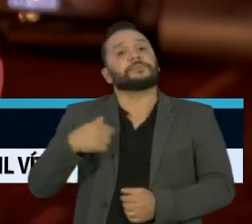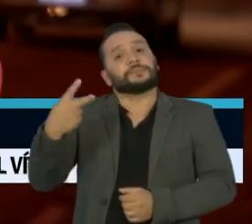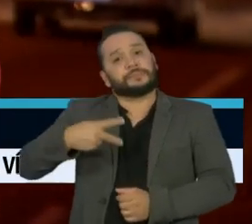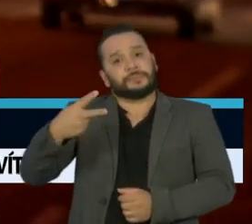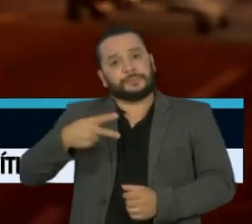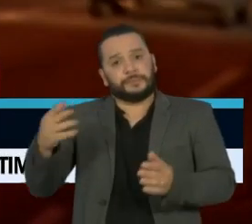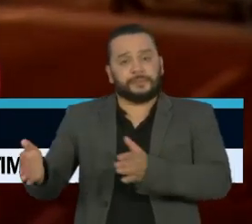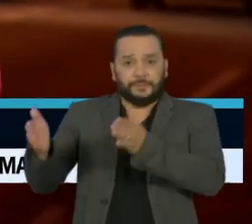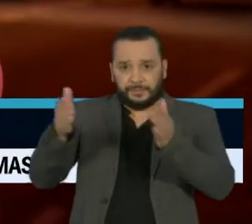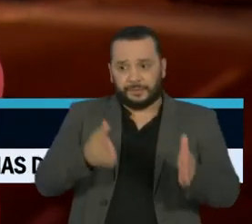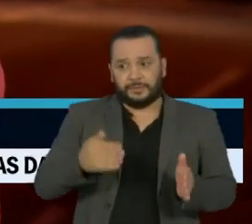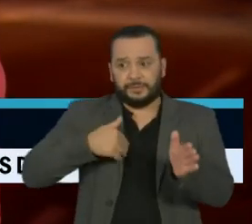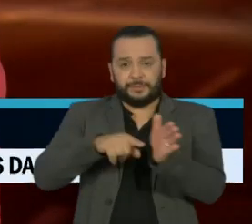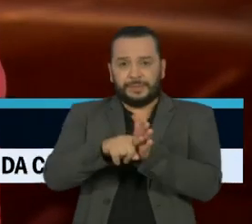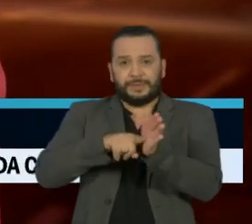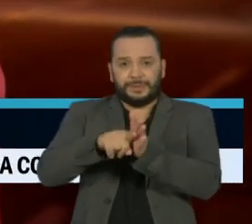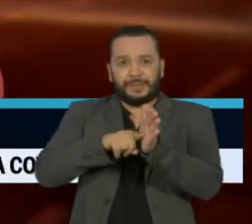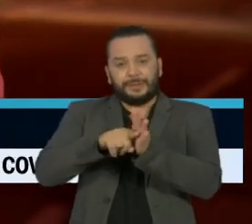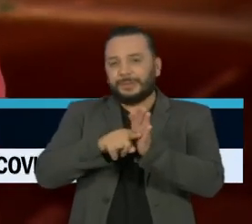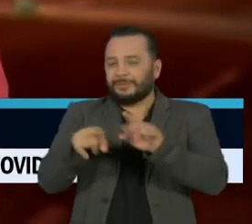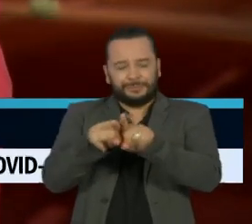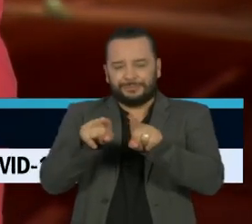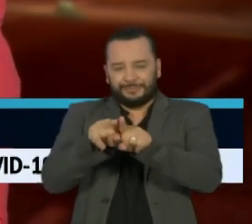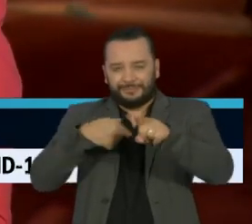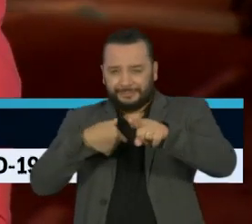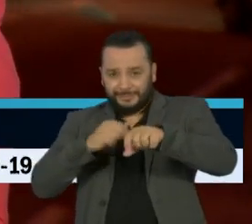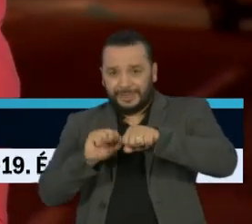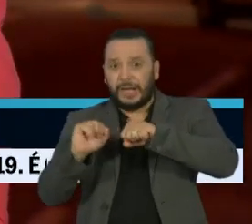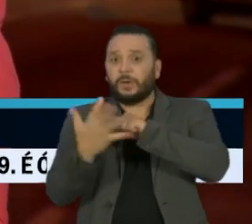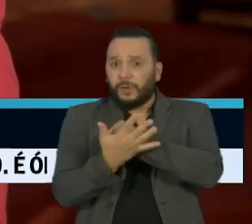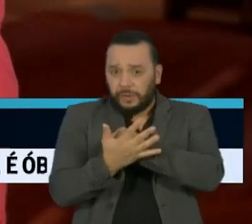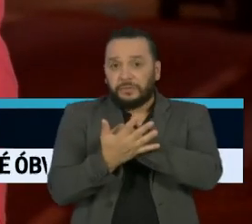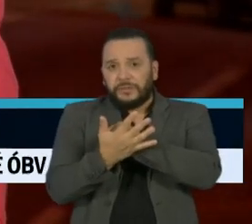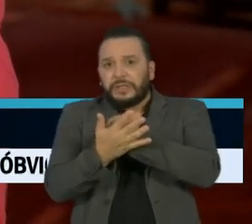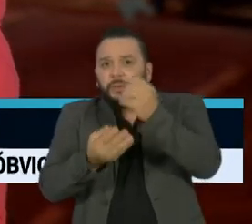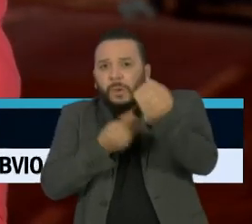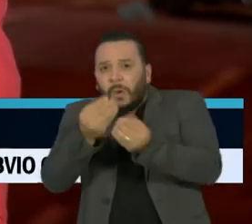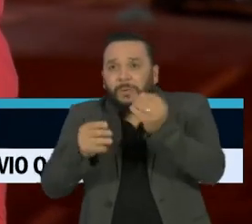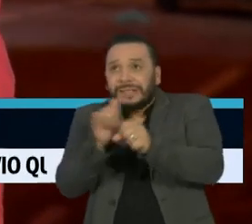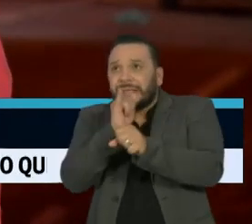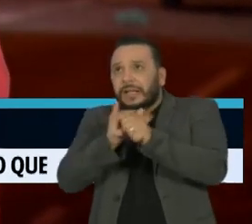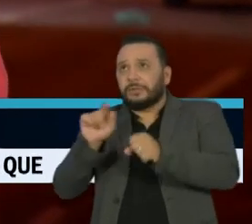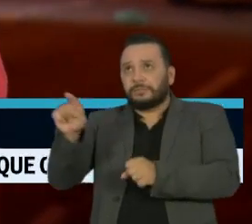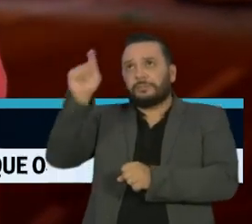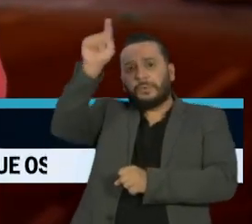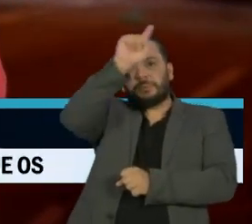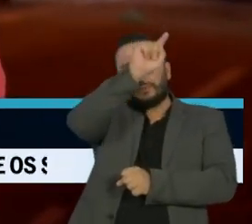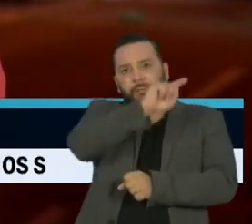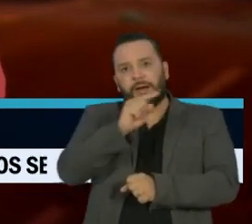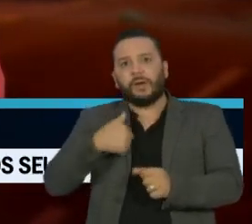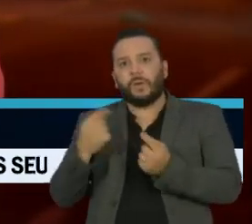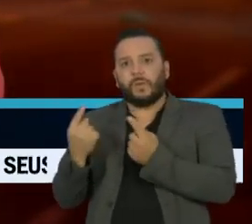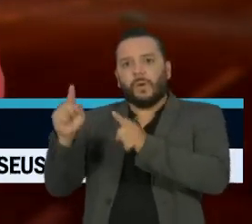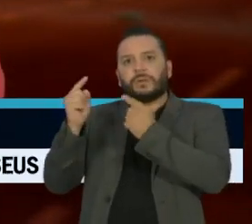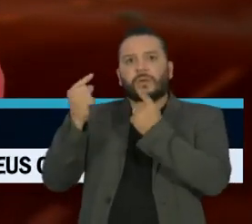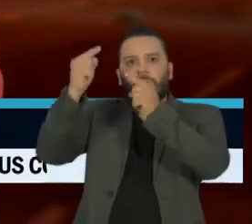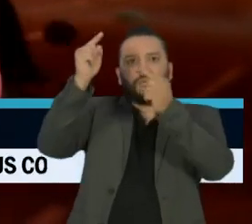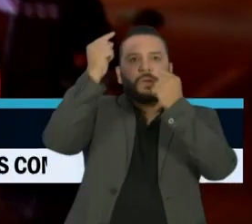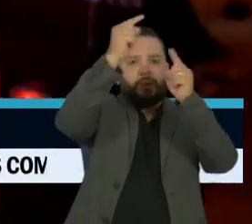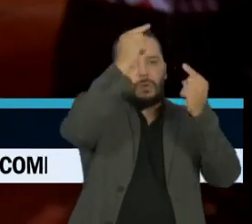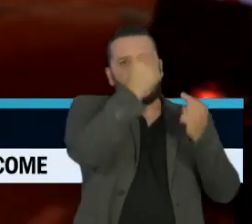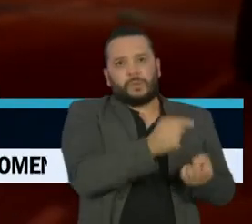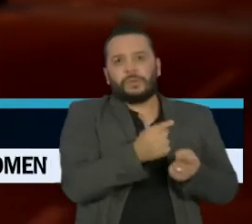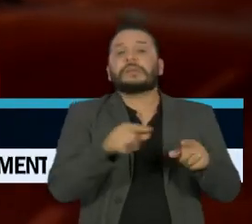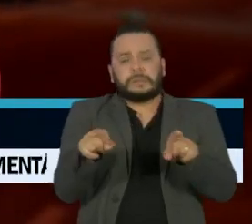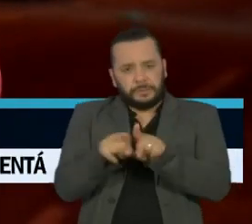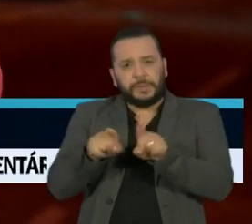estão analisando as medidas tomadas em cada região do país para avaliar como os estados e o